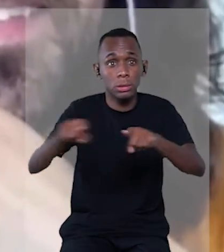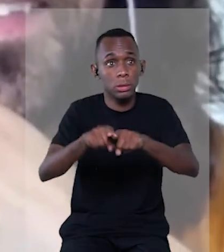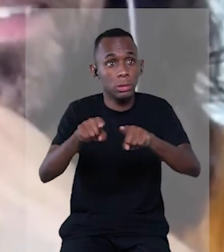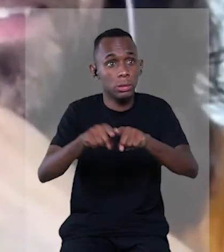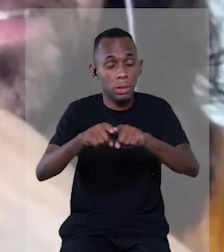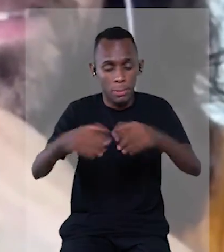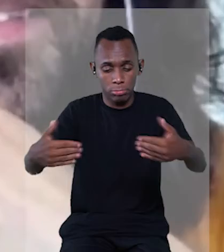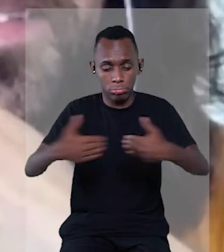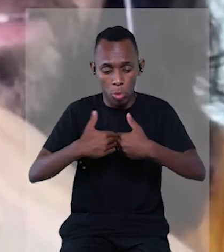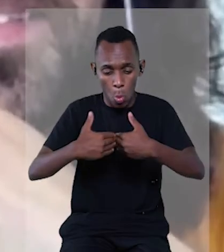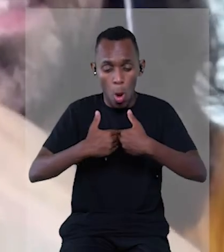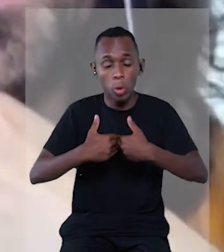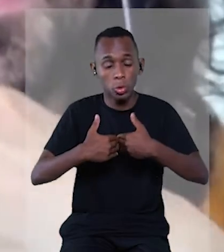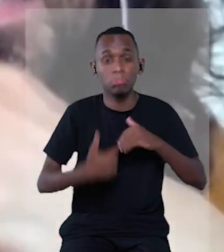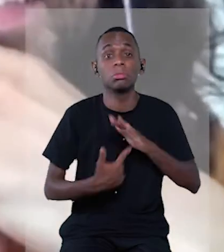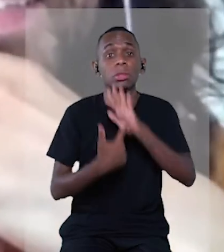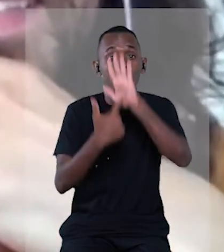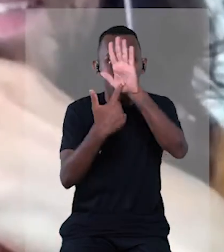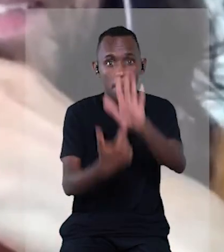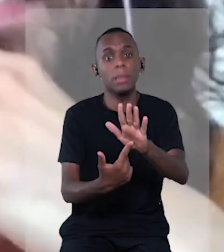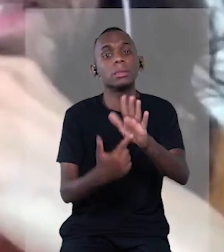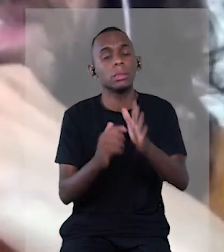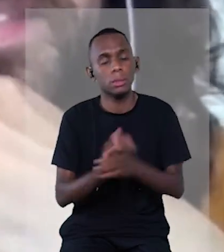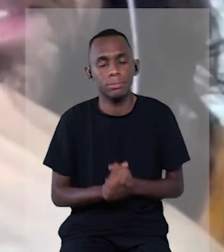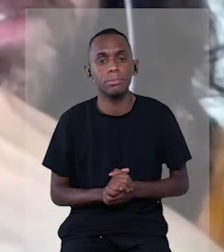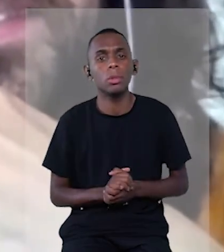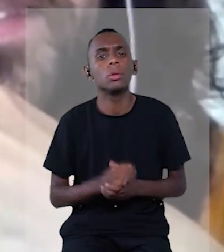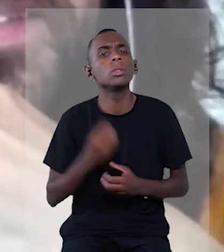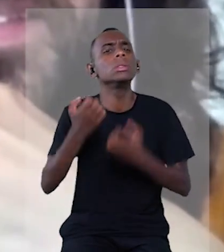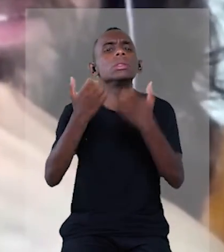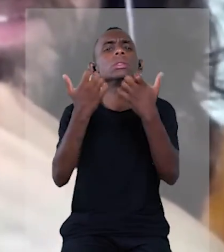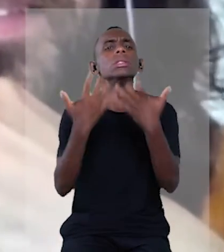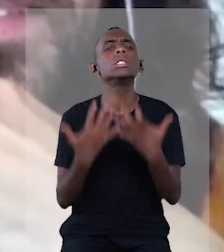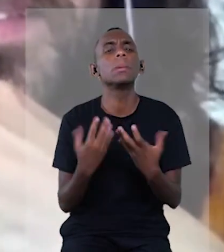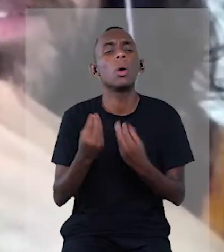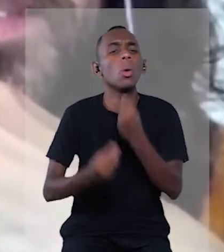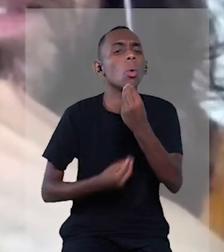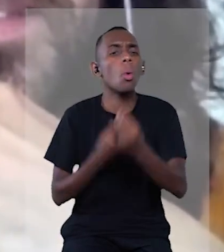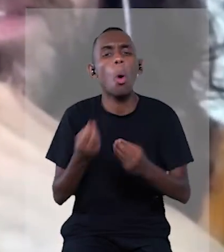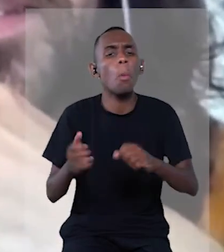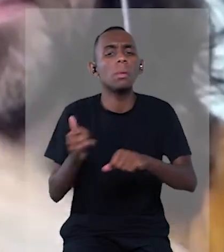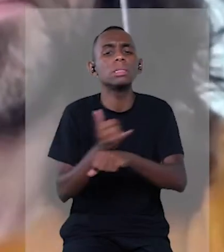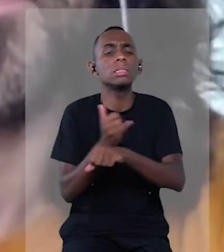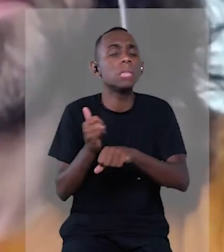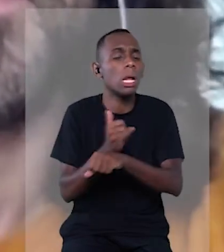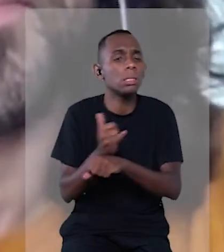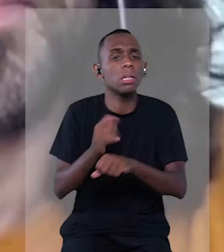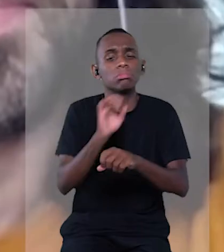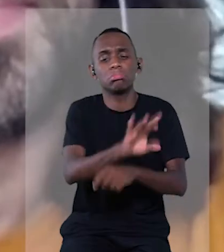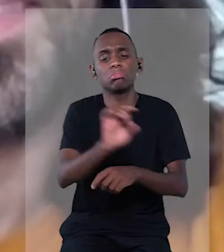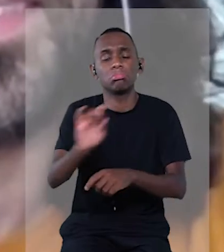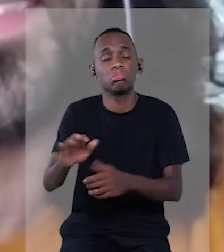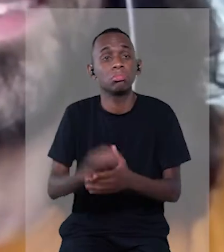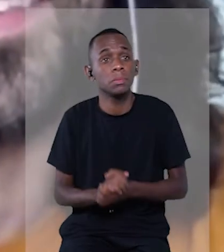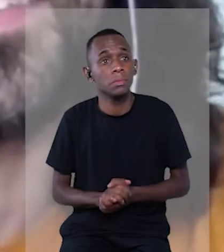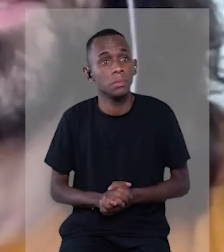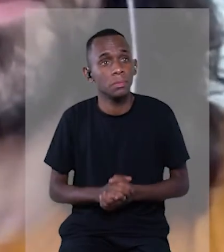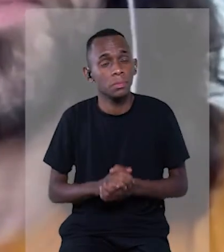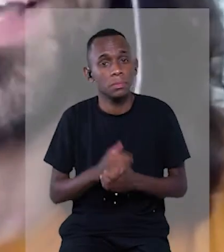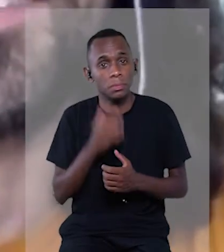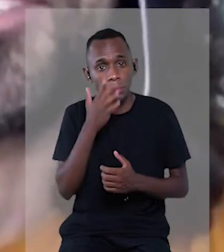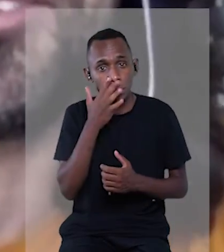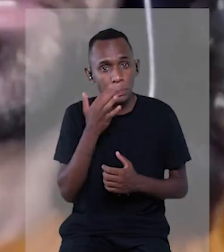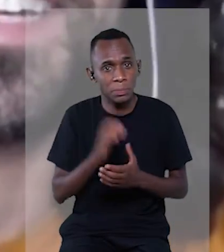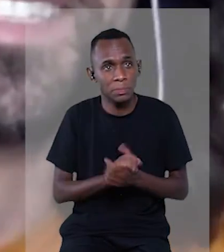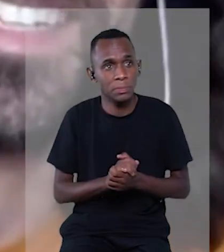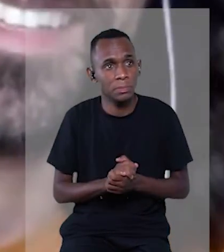traz o autismo, né? Do autista. Conta um pouquinho desses enredos, assim, de cada um pra gente.